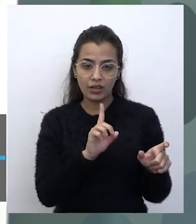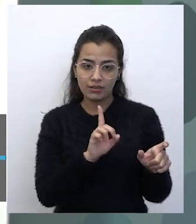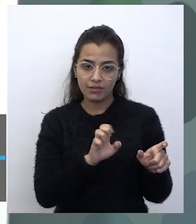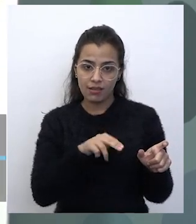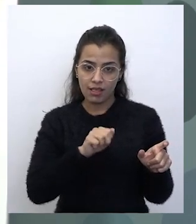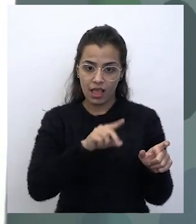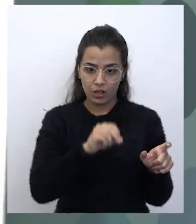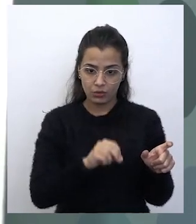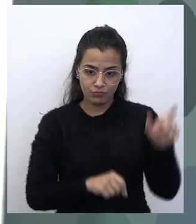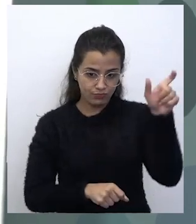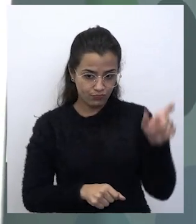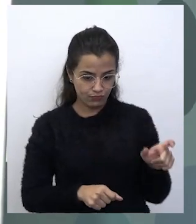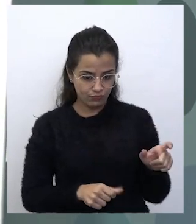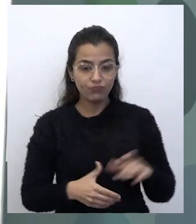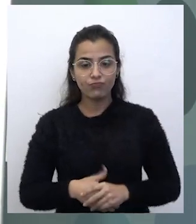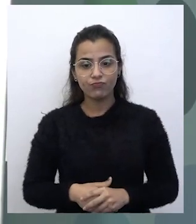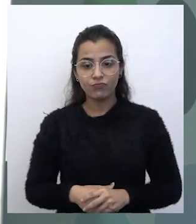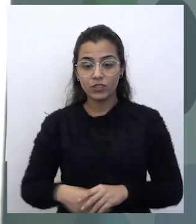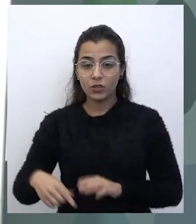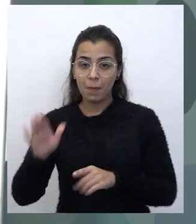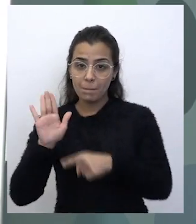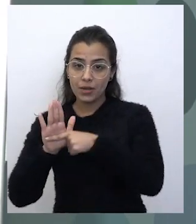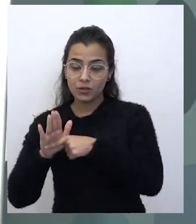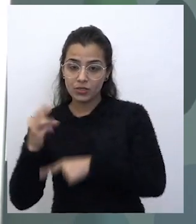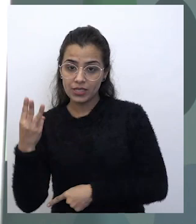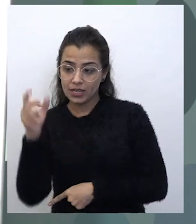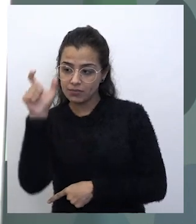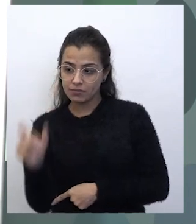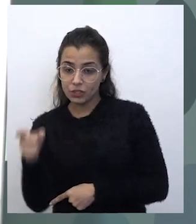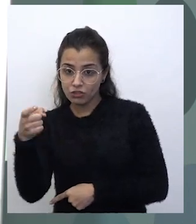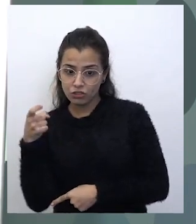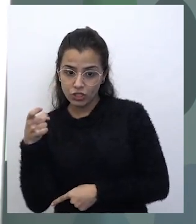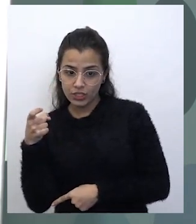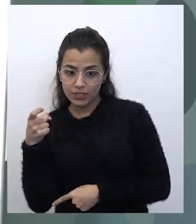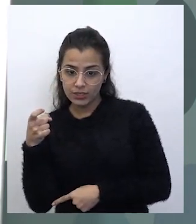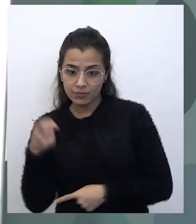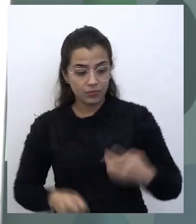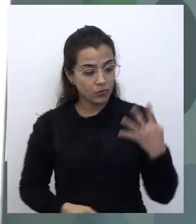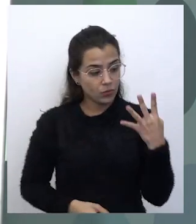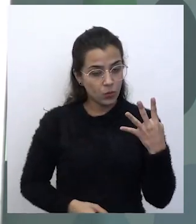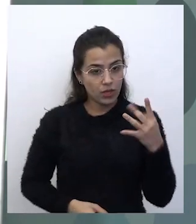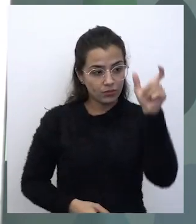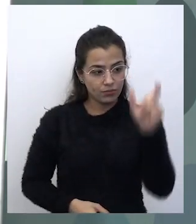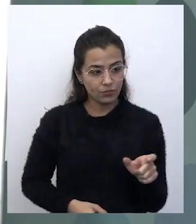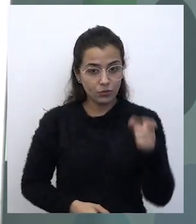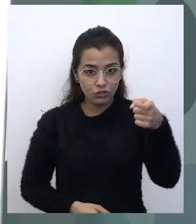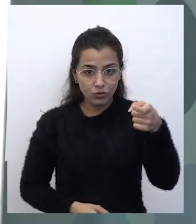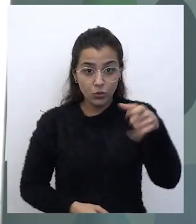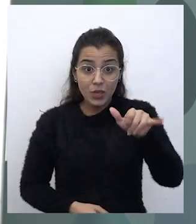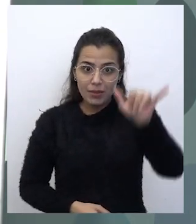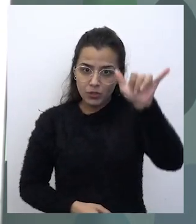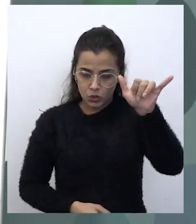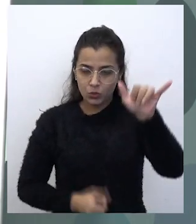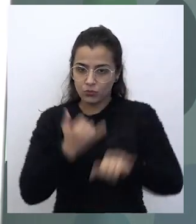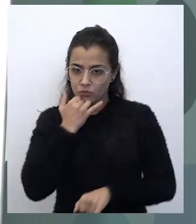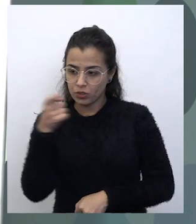os pares. Então, menos 3 no X, aqui. 4 no Y. Professora Inês, a reguinha, obrigada, para ficar mais